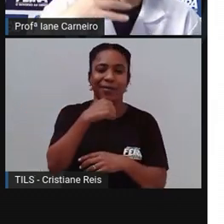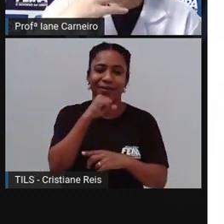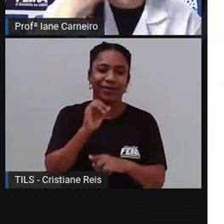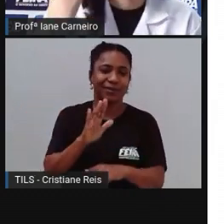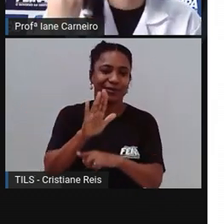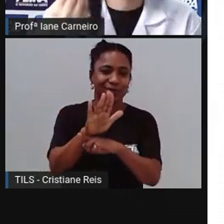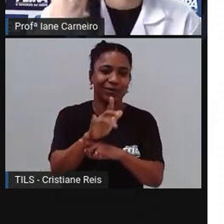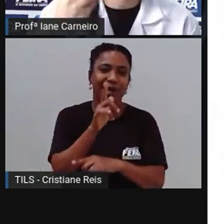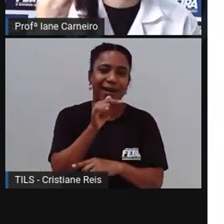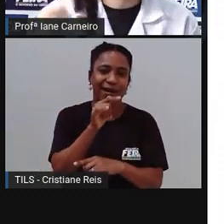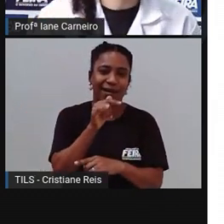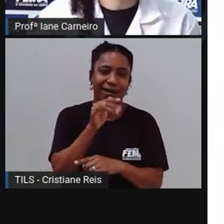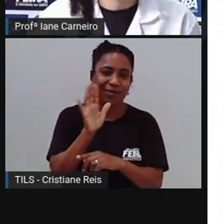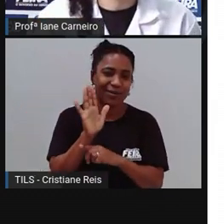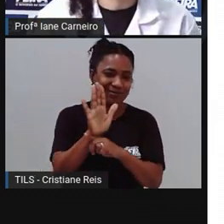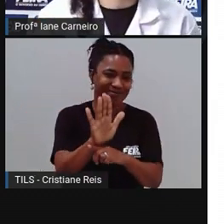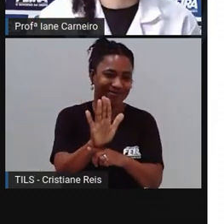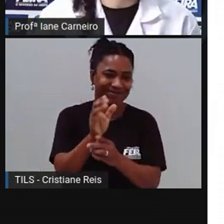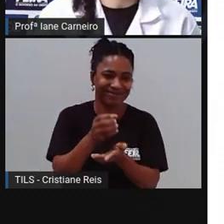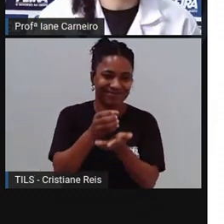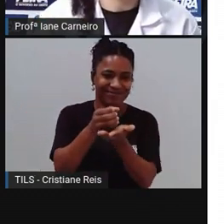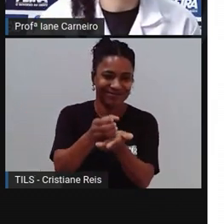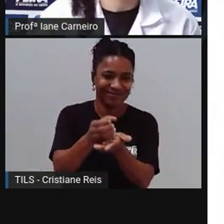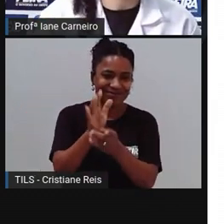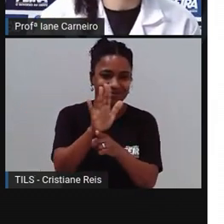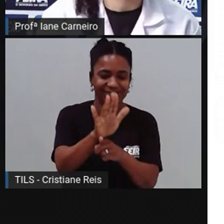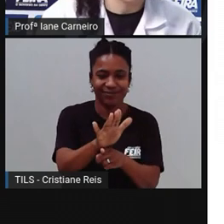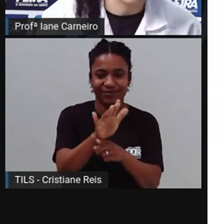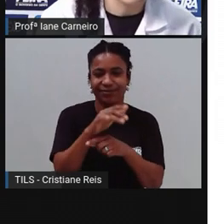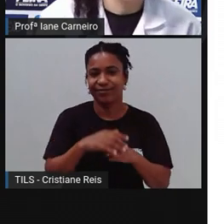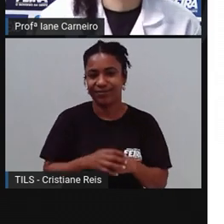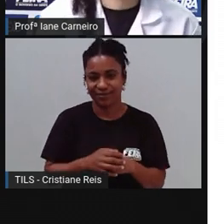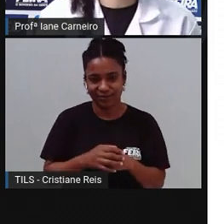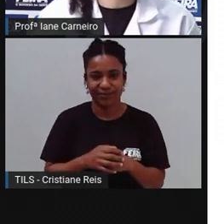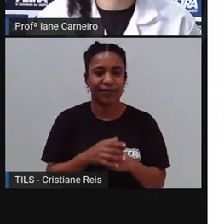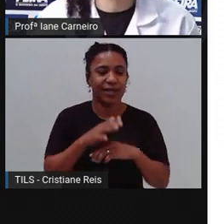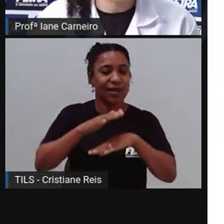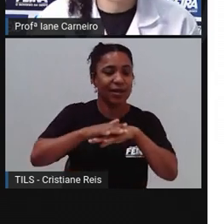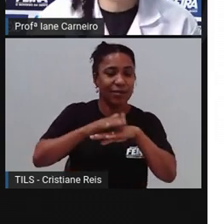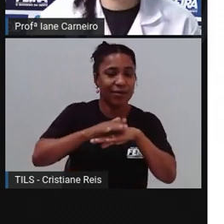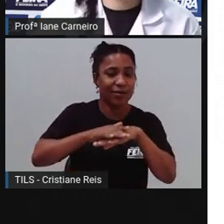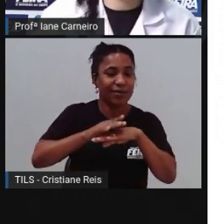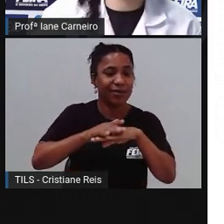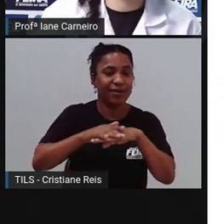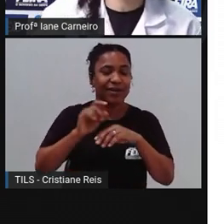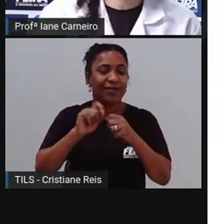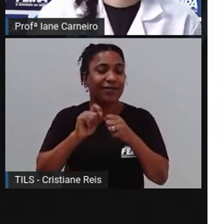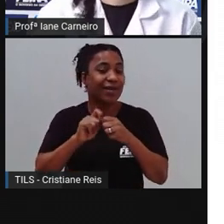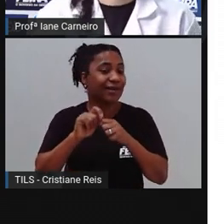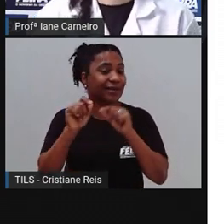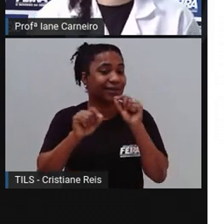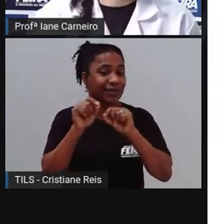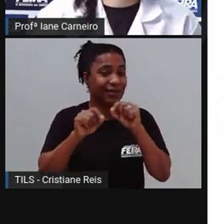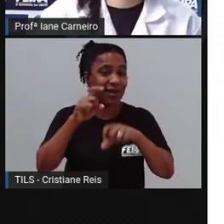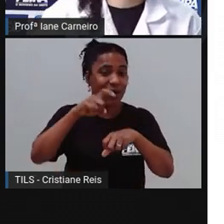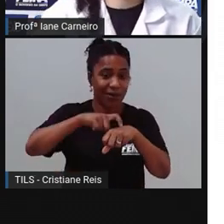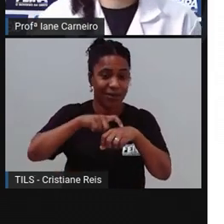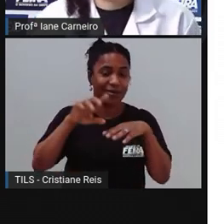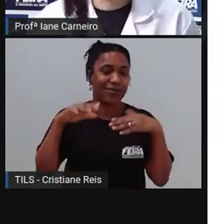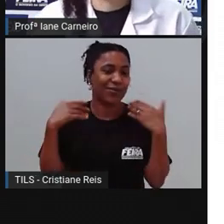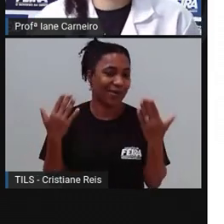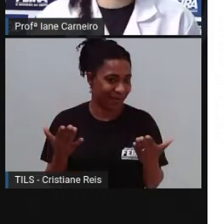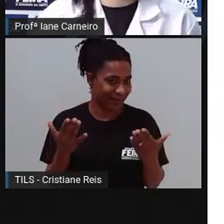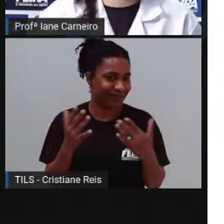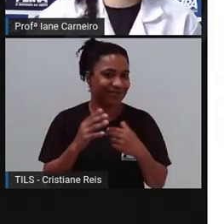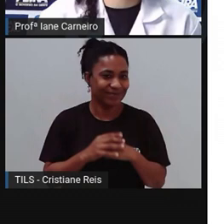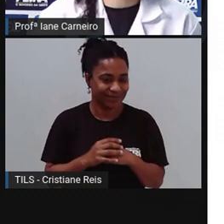Então, é importante a gente saber disso. Como é que é feito? Quem é que faz? Quando é que passa? É qualquer hora, né? E aí, quando a gente muda de